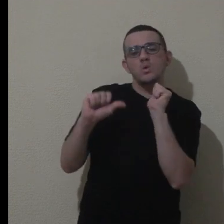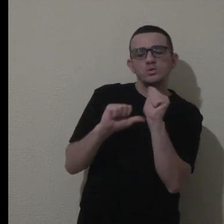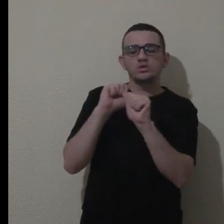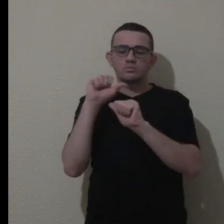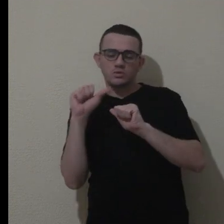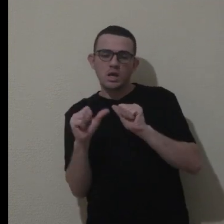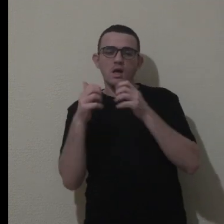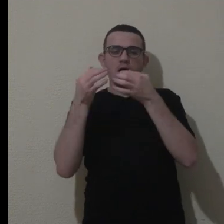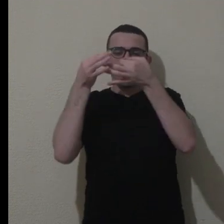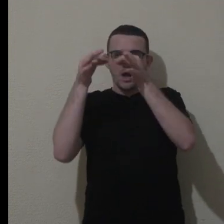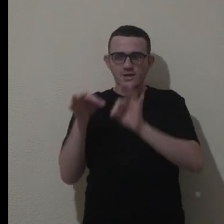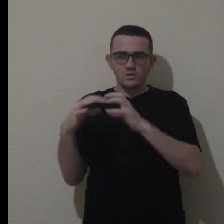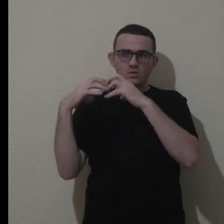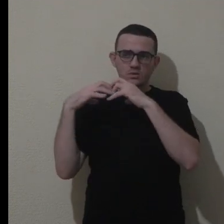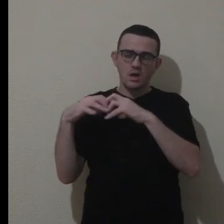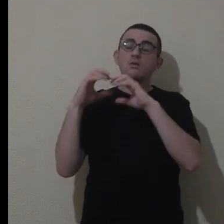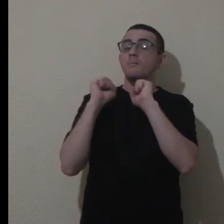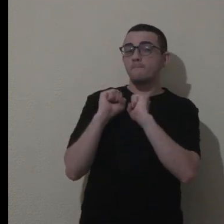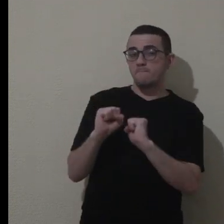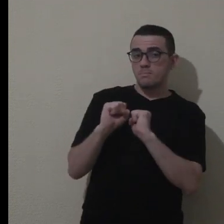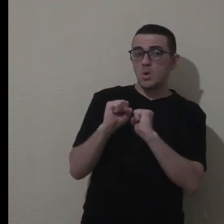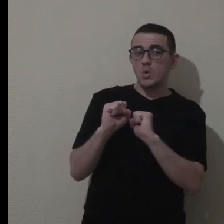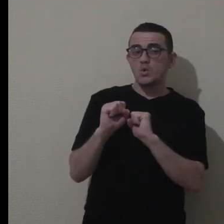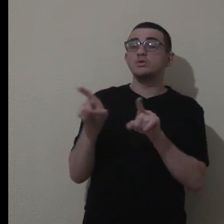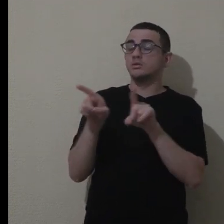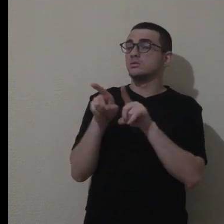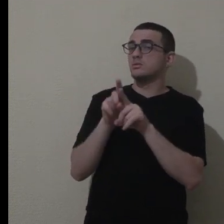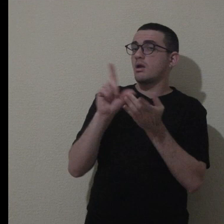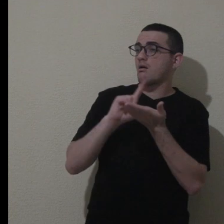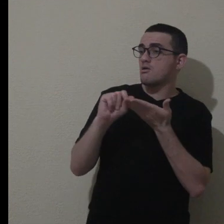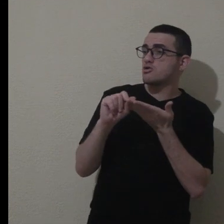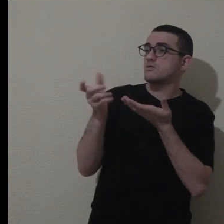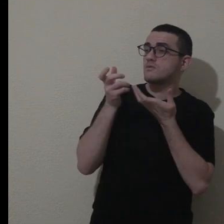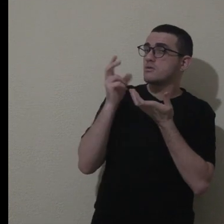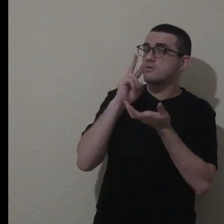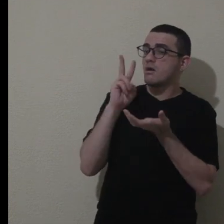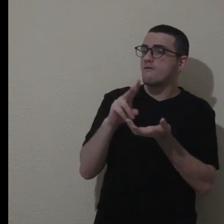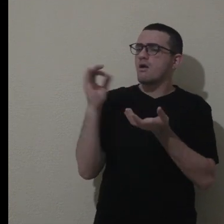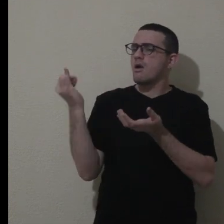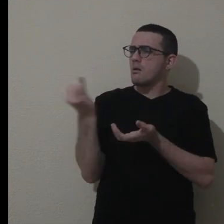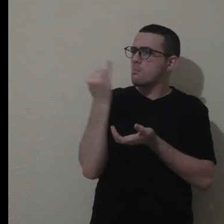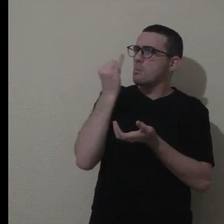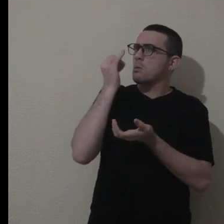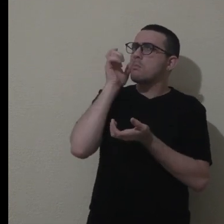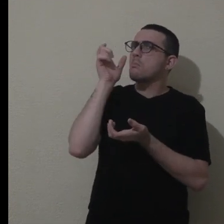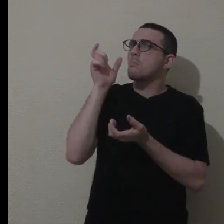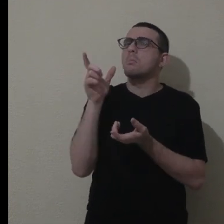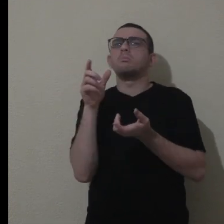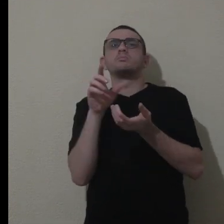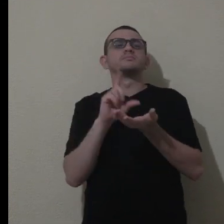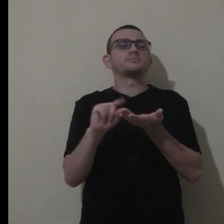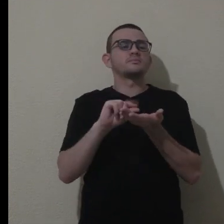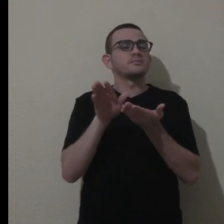a estrutura cerebral? Pode, né? Até convido vocês a darem uma olhada, são artigos bem interessantes, né, na Nature